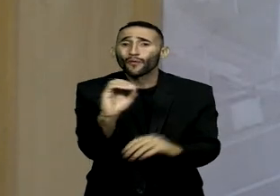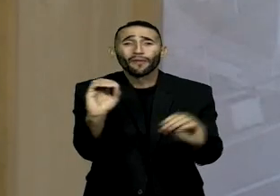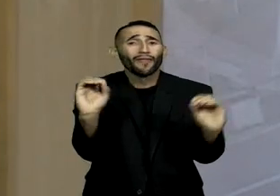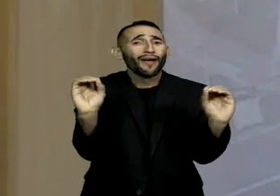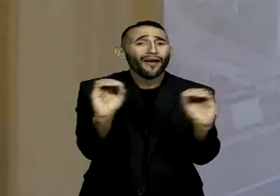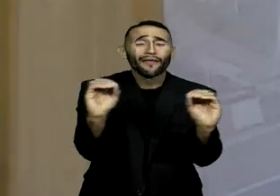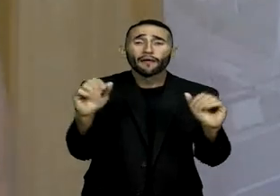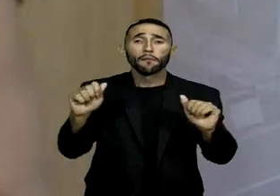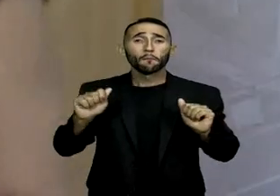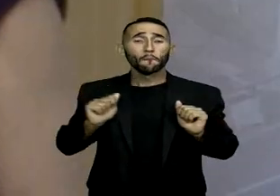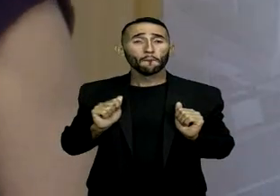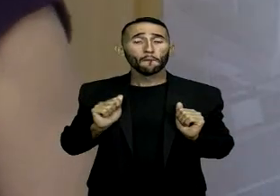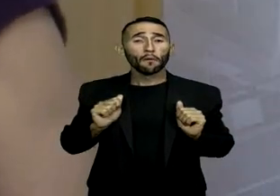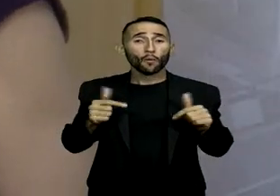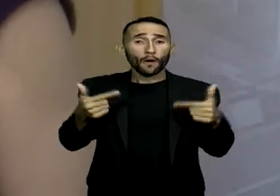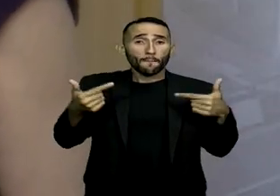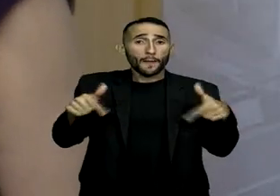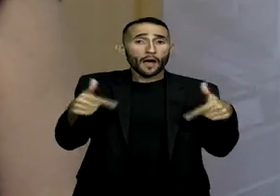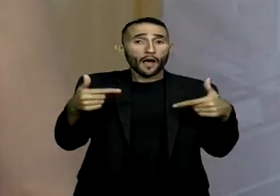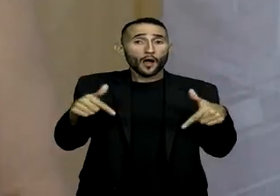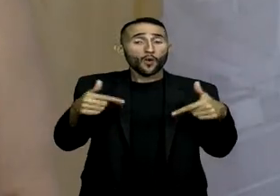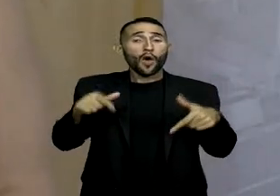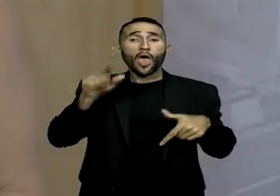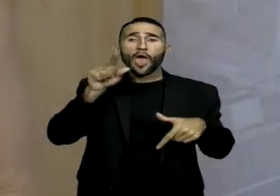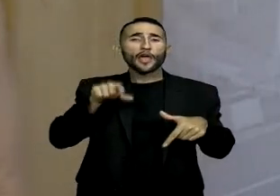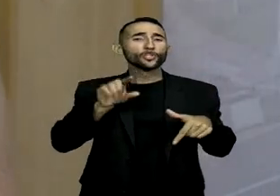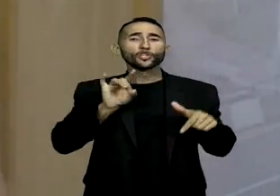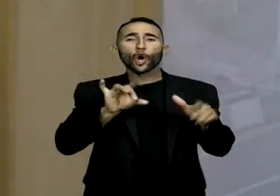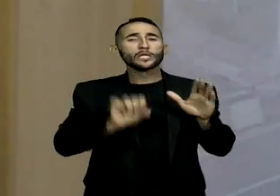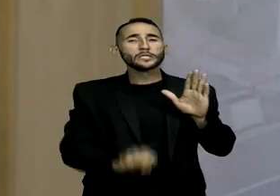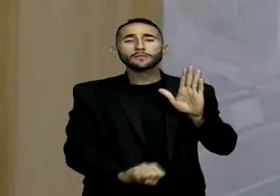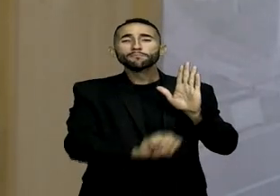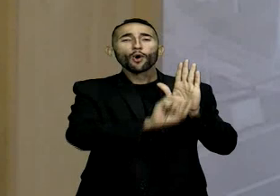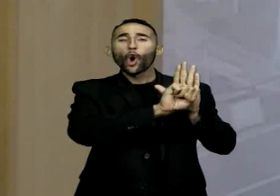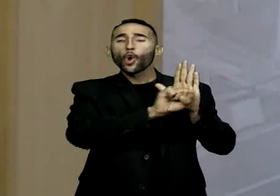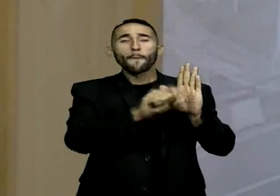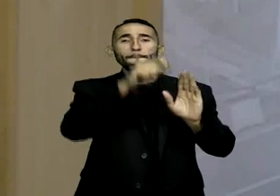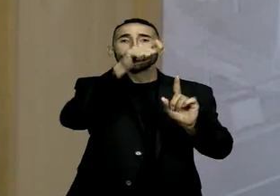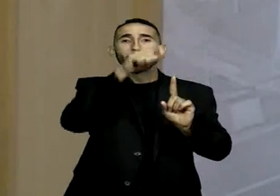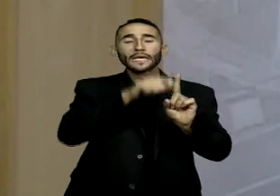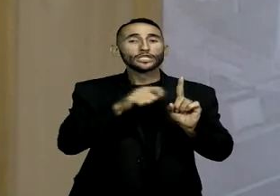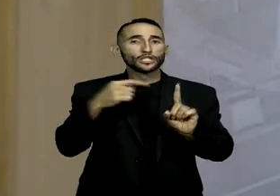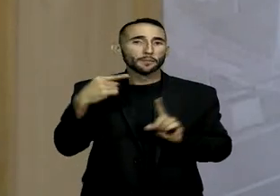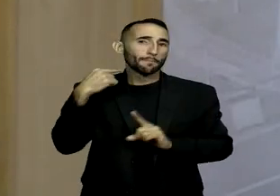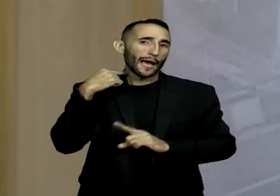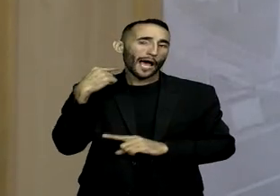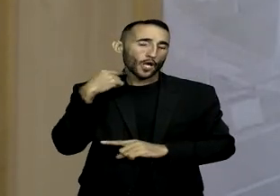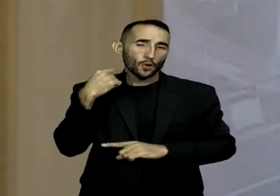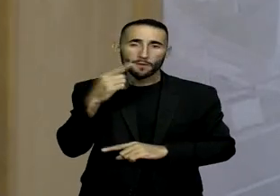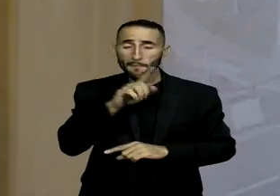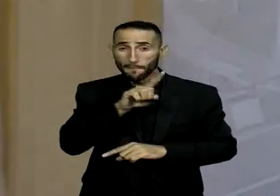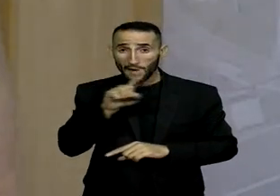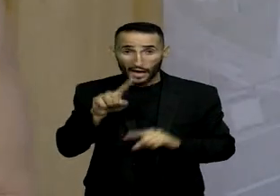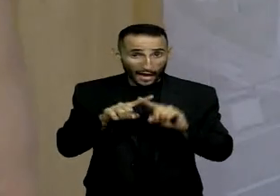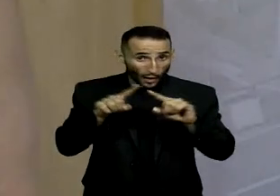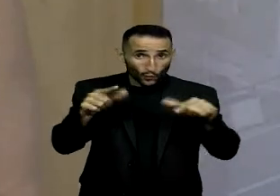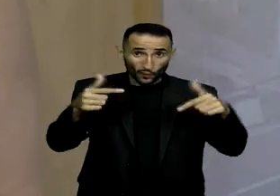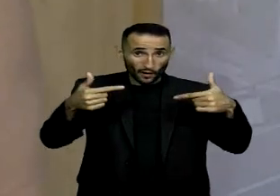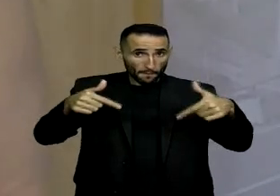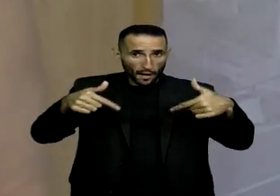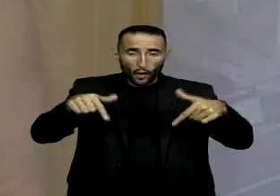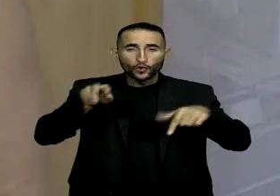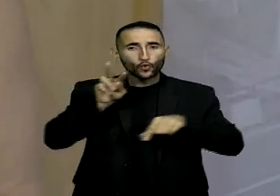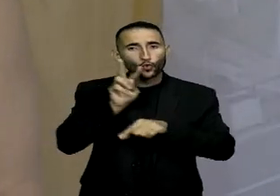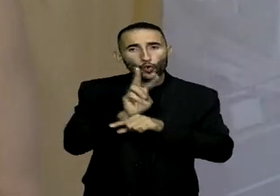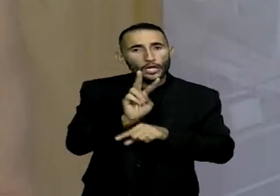tem essa atuação, gente, é simbólico o mês de maio. Mas essa atuação, com relação à